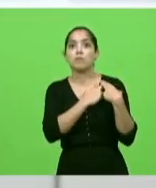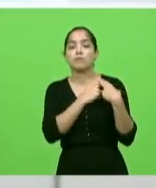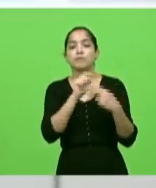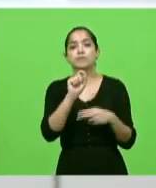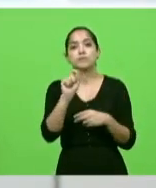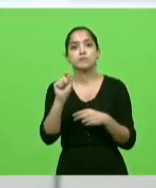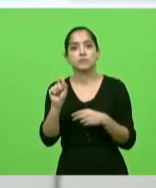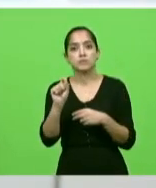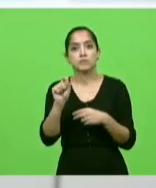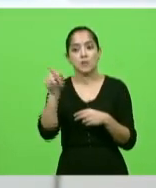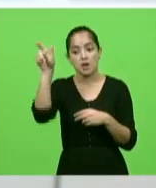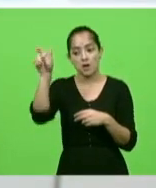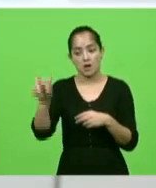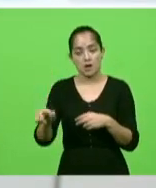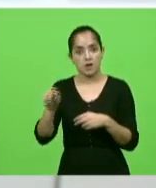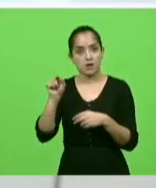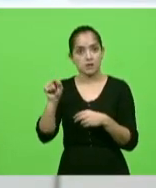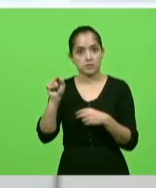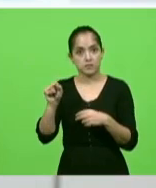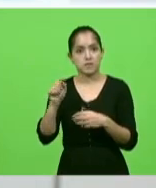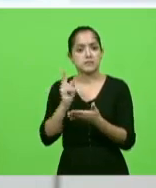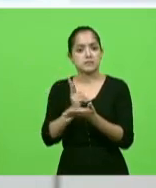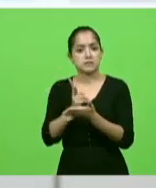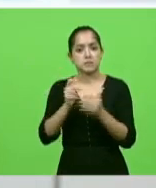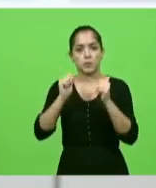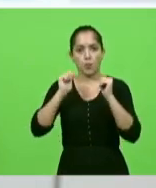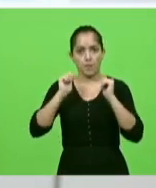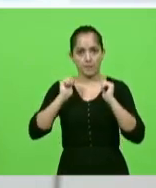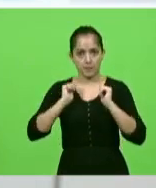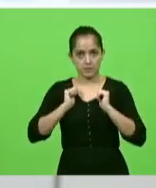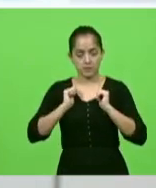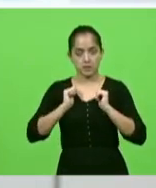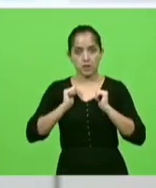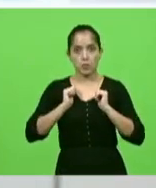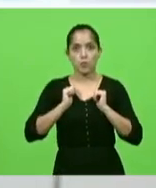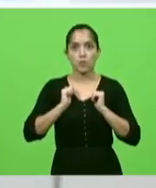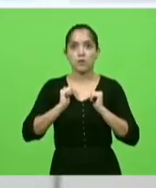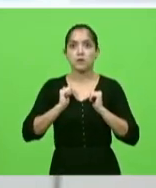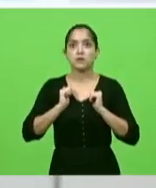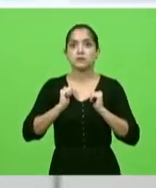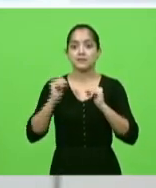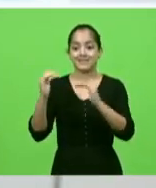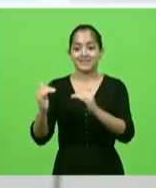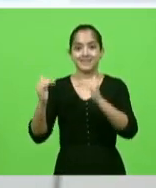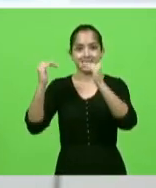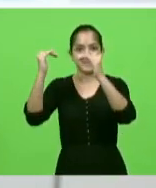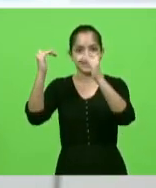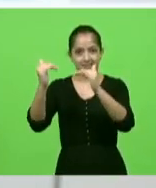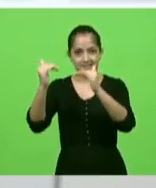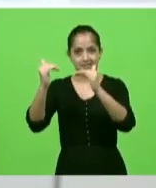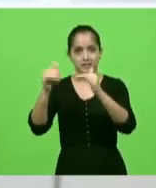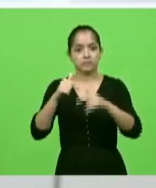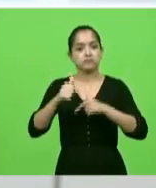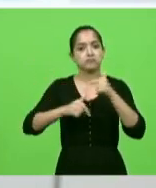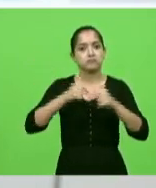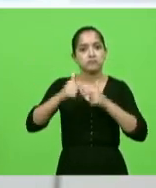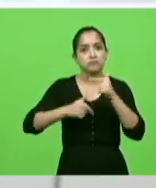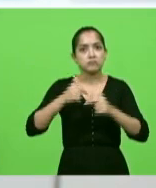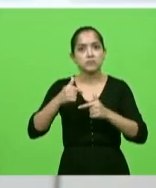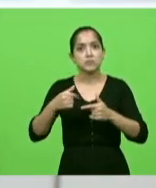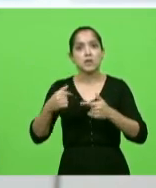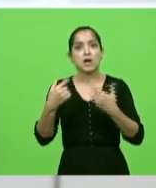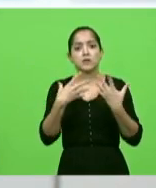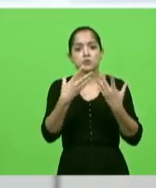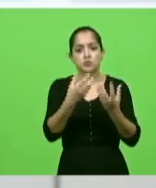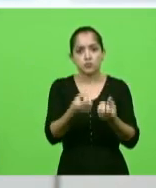responsabilidade do agente sempre que sua missão portanto essa da hierarquia funcional Aço em torno